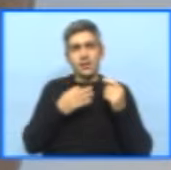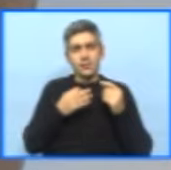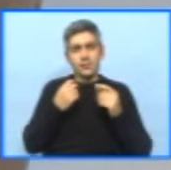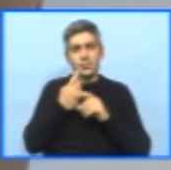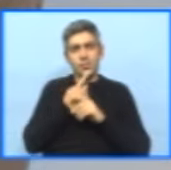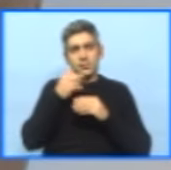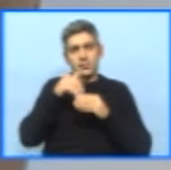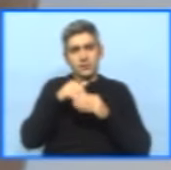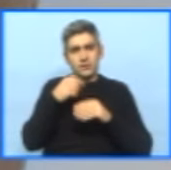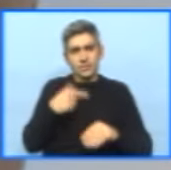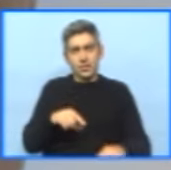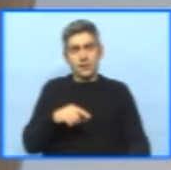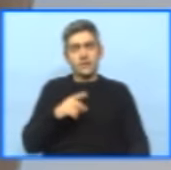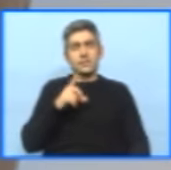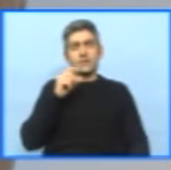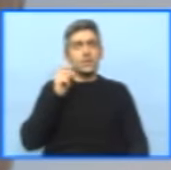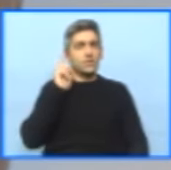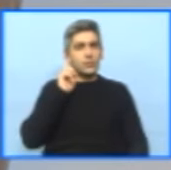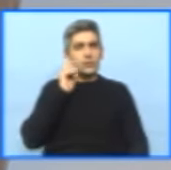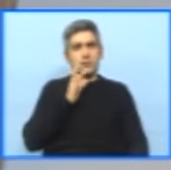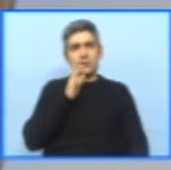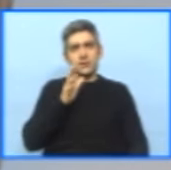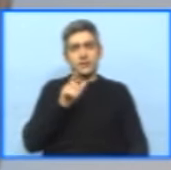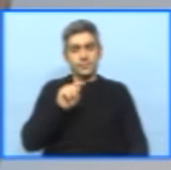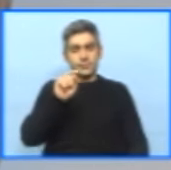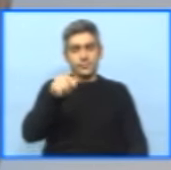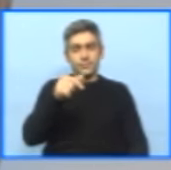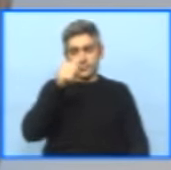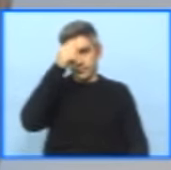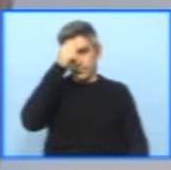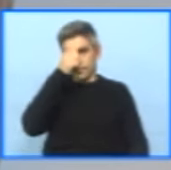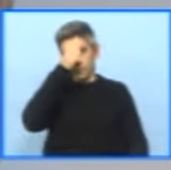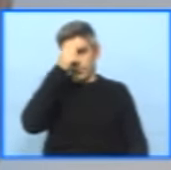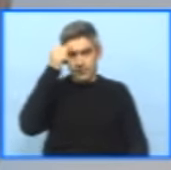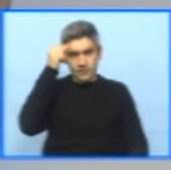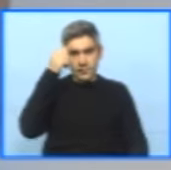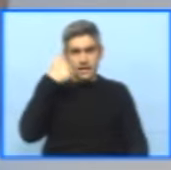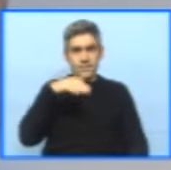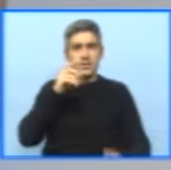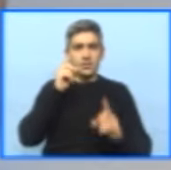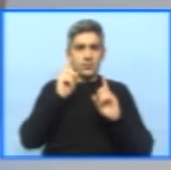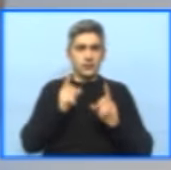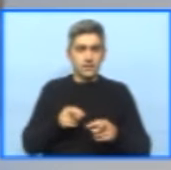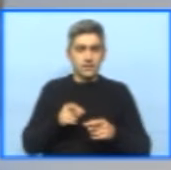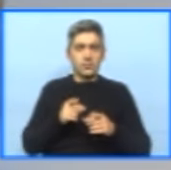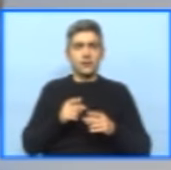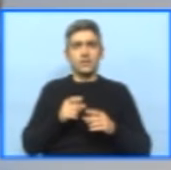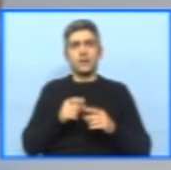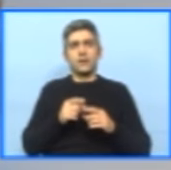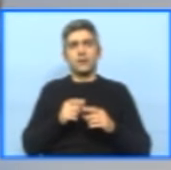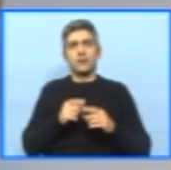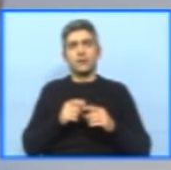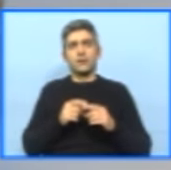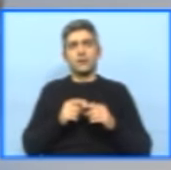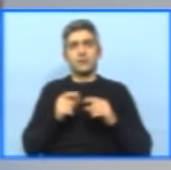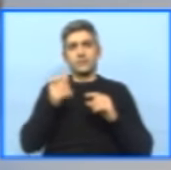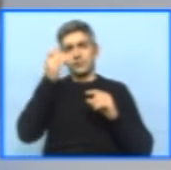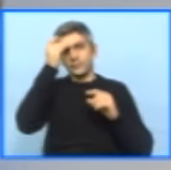dizer que neste domingo nós damos início, do ponto de vista pastoral, aos chamados